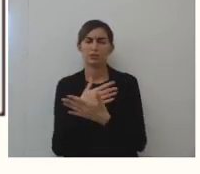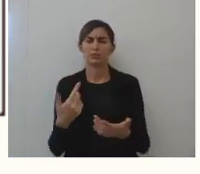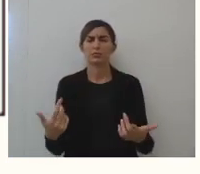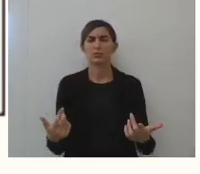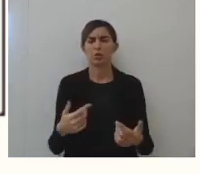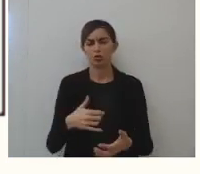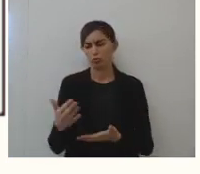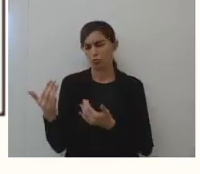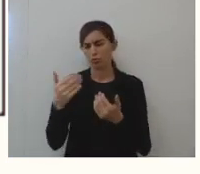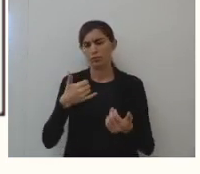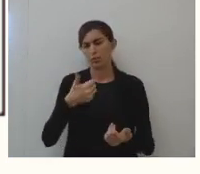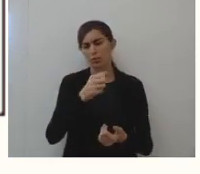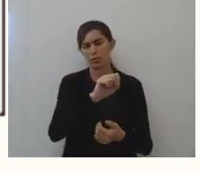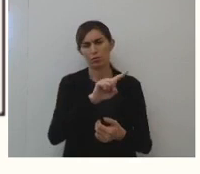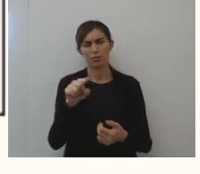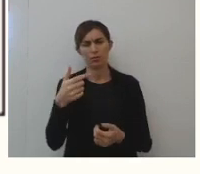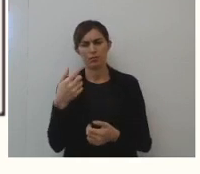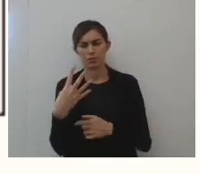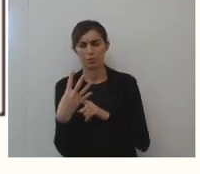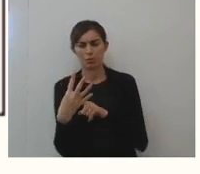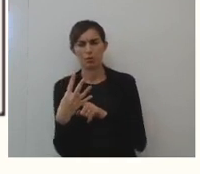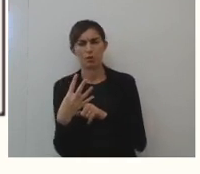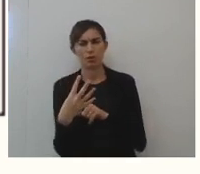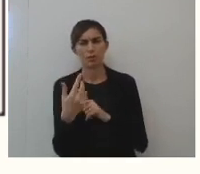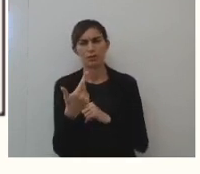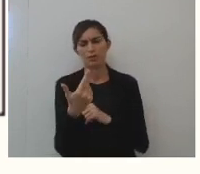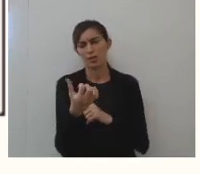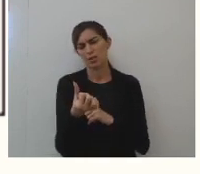de 18 a 24 anos,